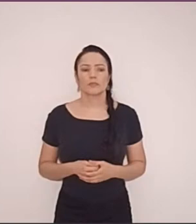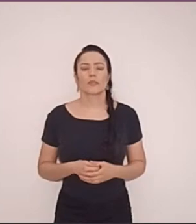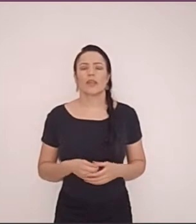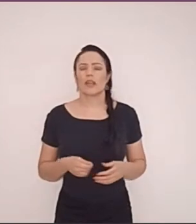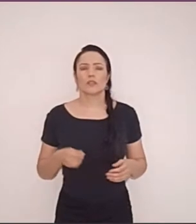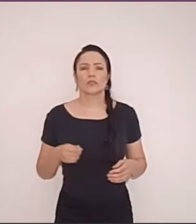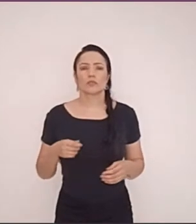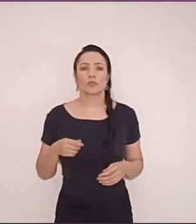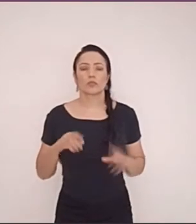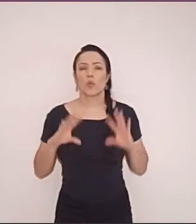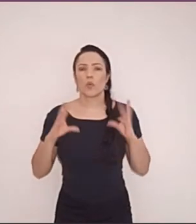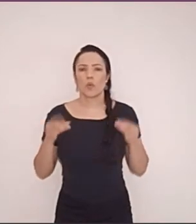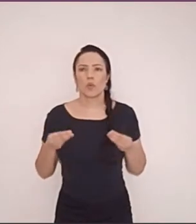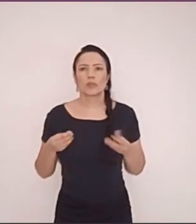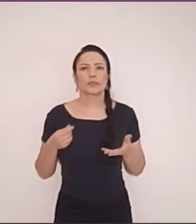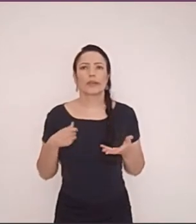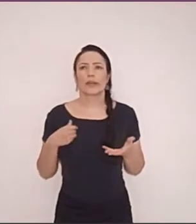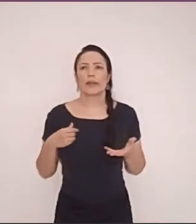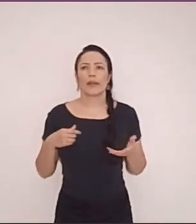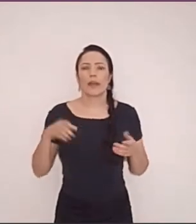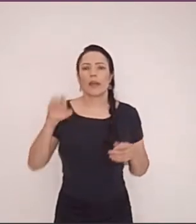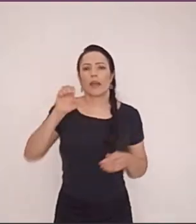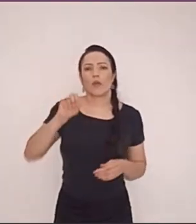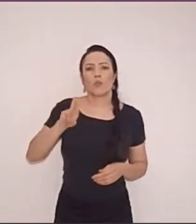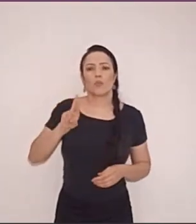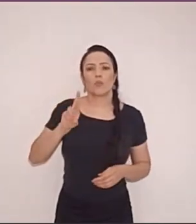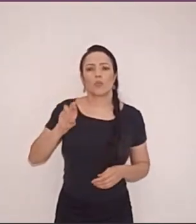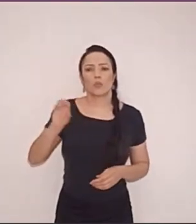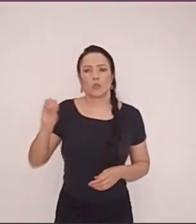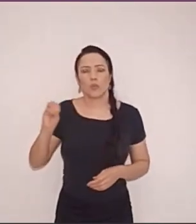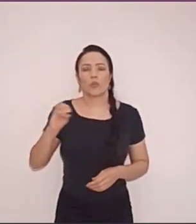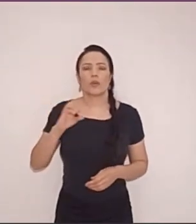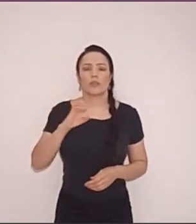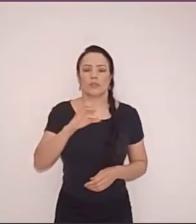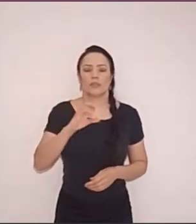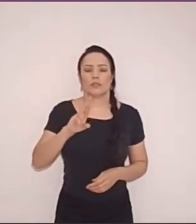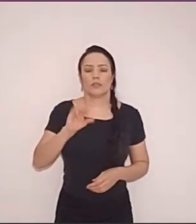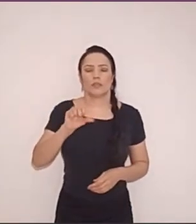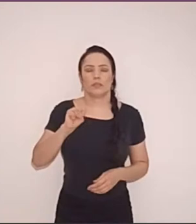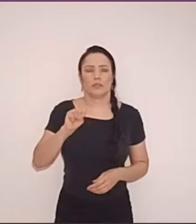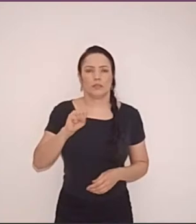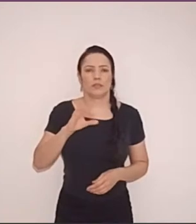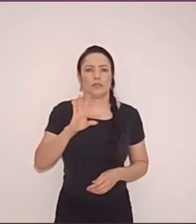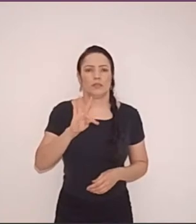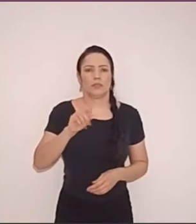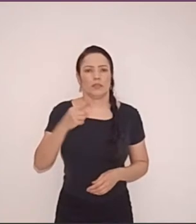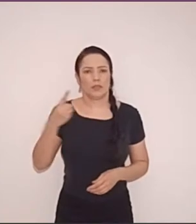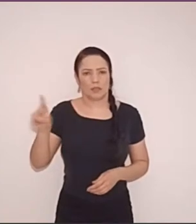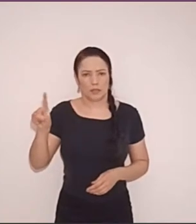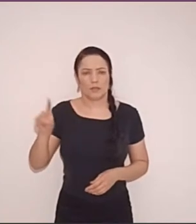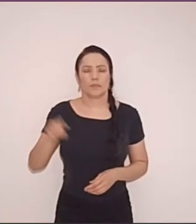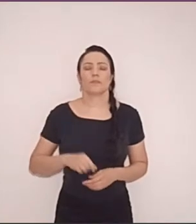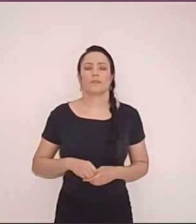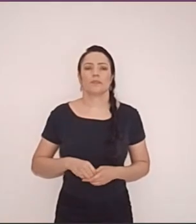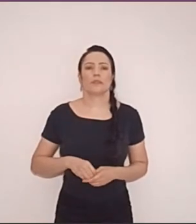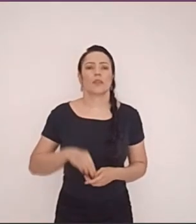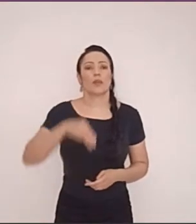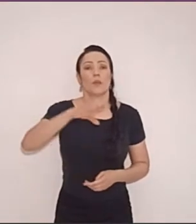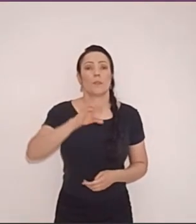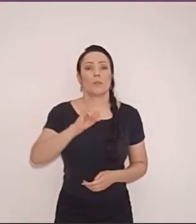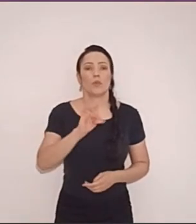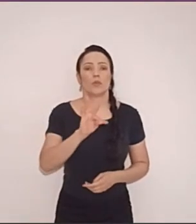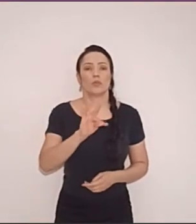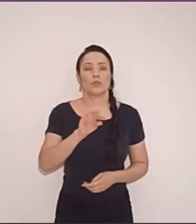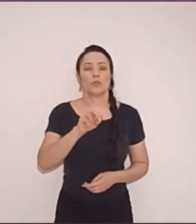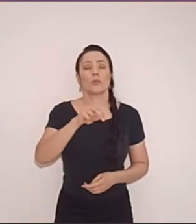estruturas Euro Cristã monoteísta É sim pagamento